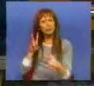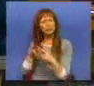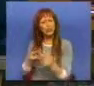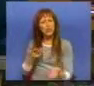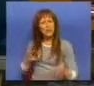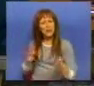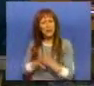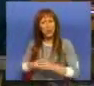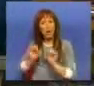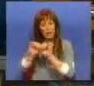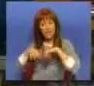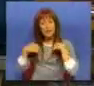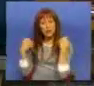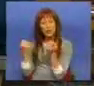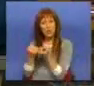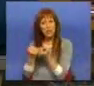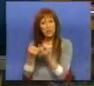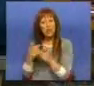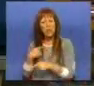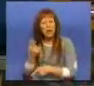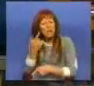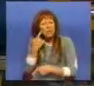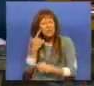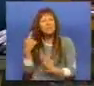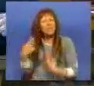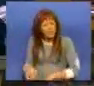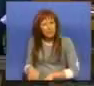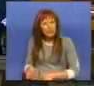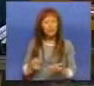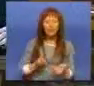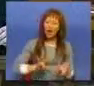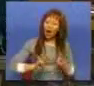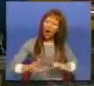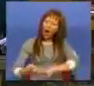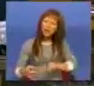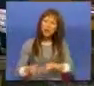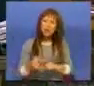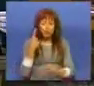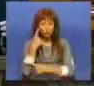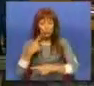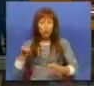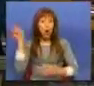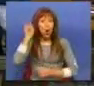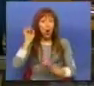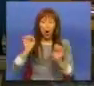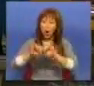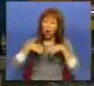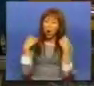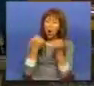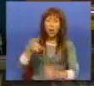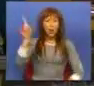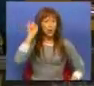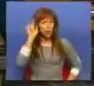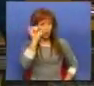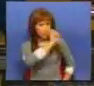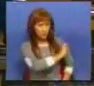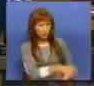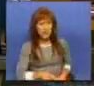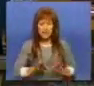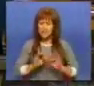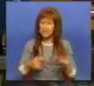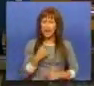uma realidade social que ninguém desconhece. Uma alteração que reflete valores sociais fundamentais,